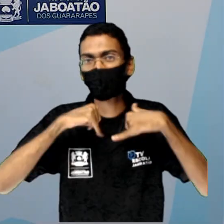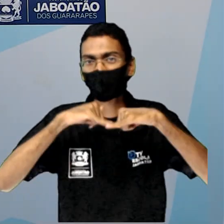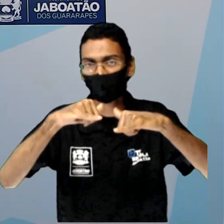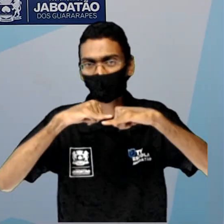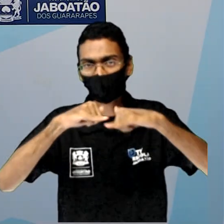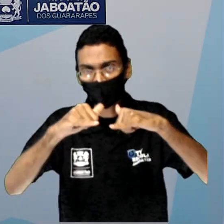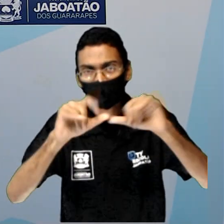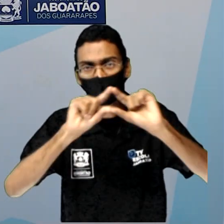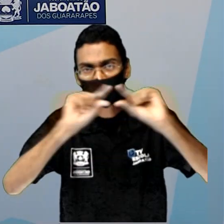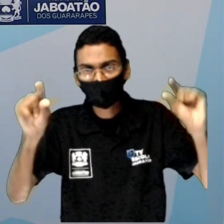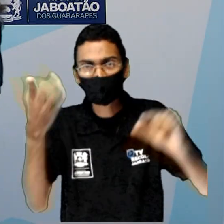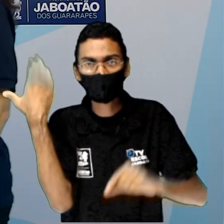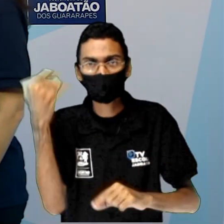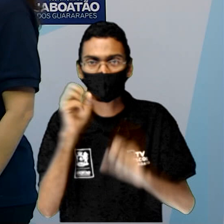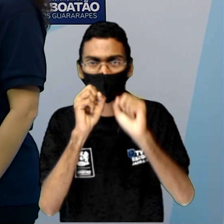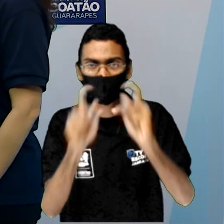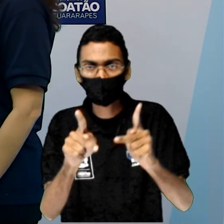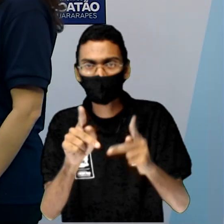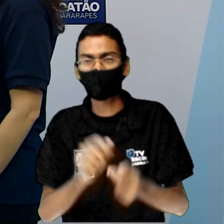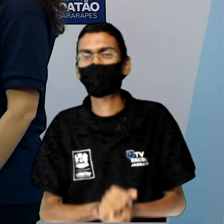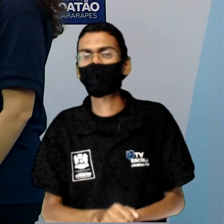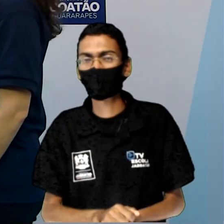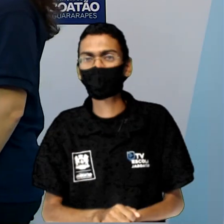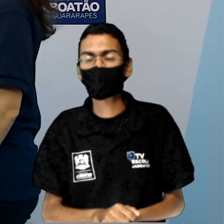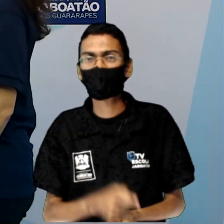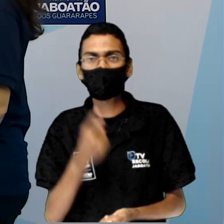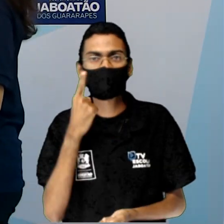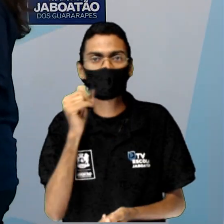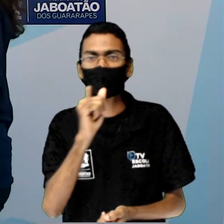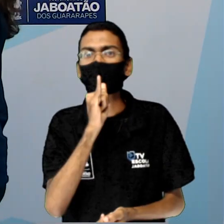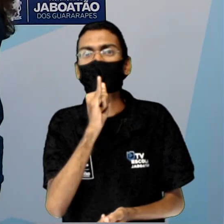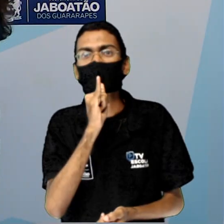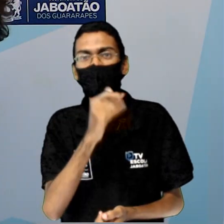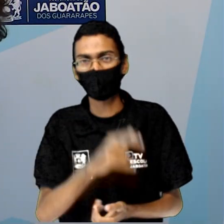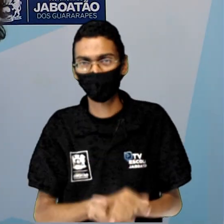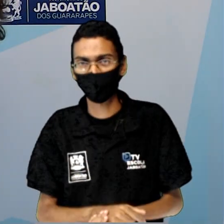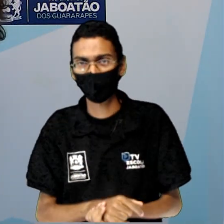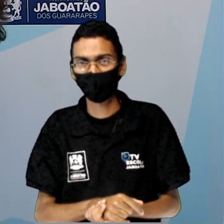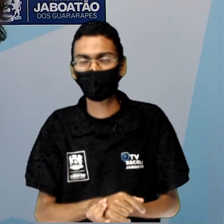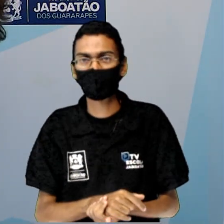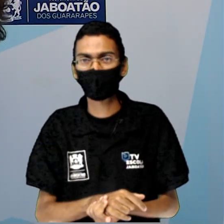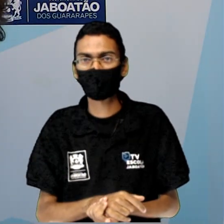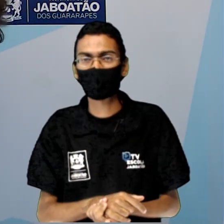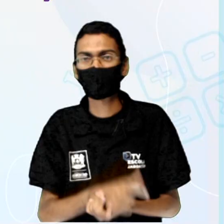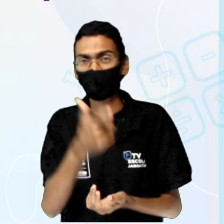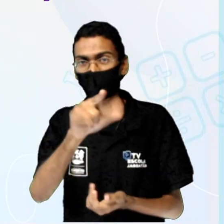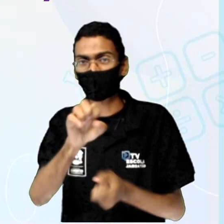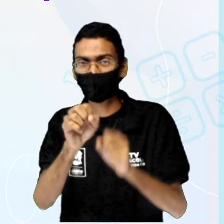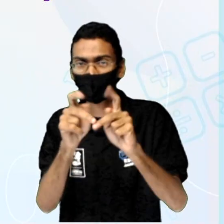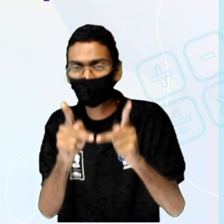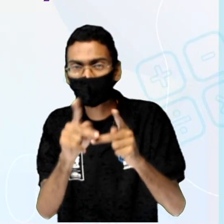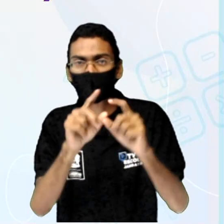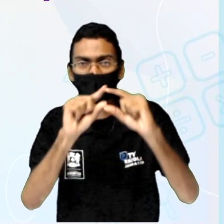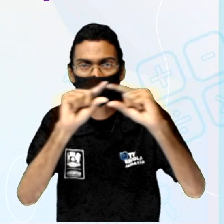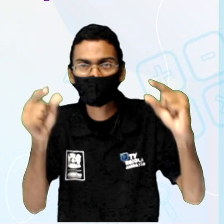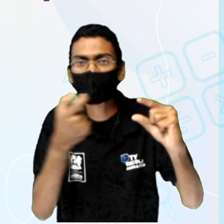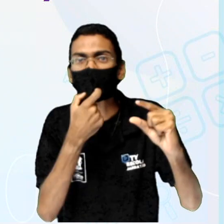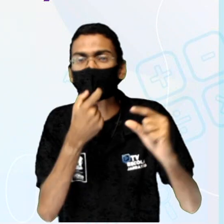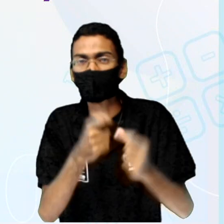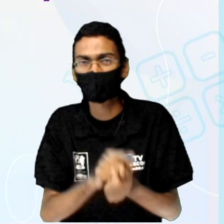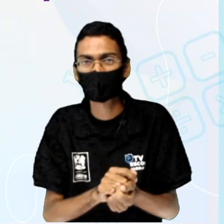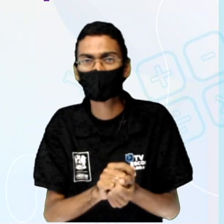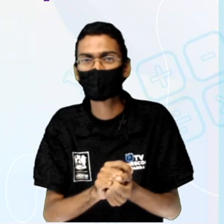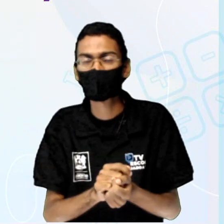no passado. Olha outros exemplos aqui. I studied last